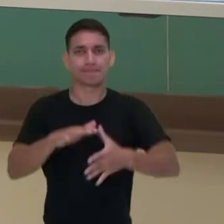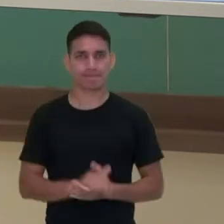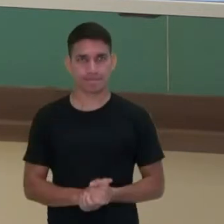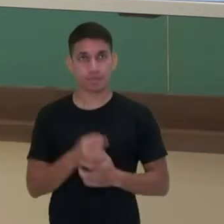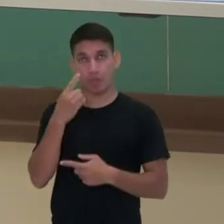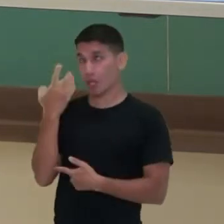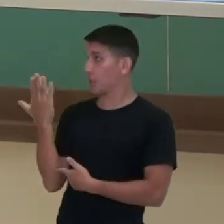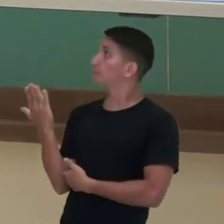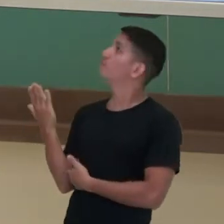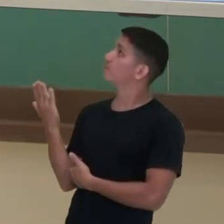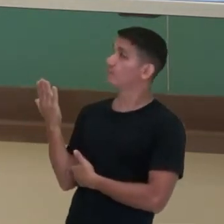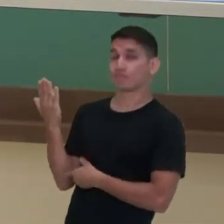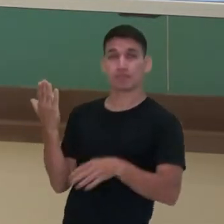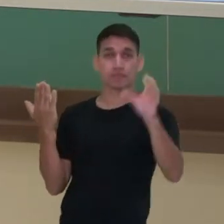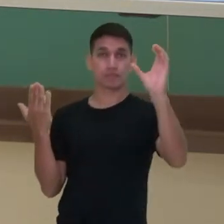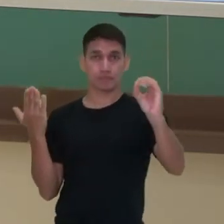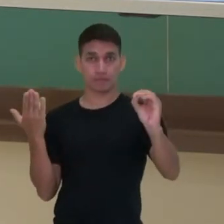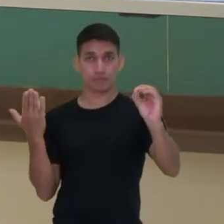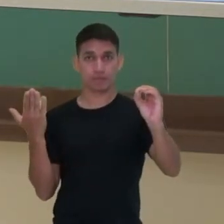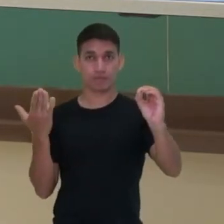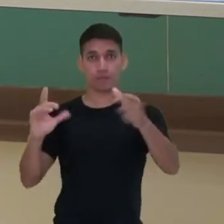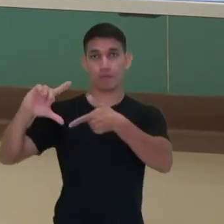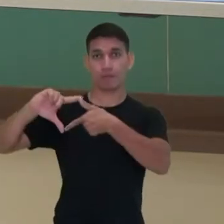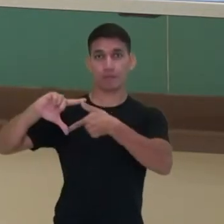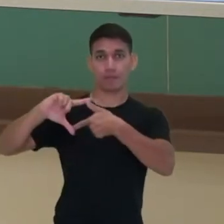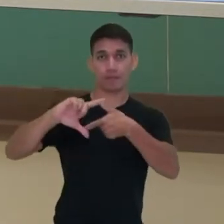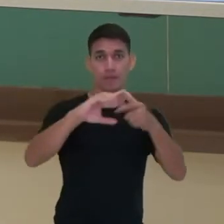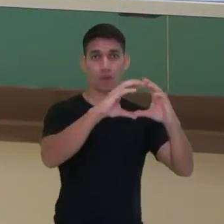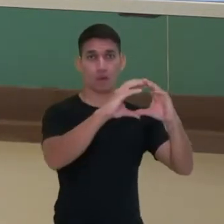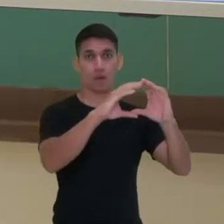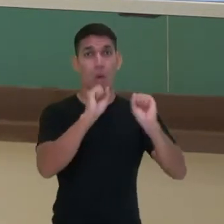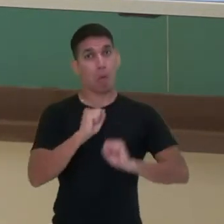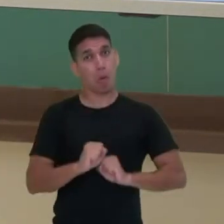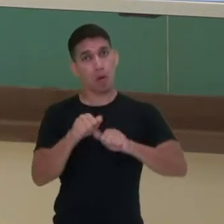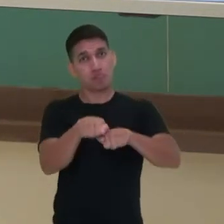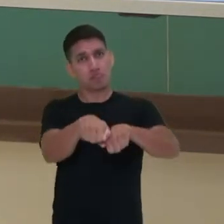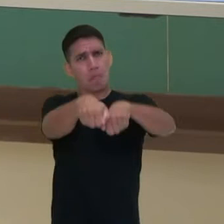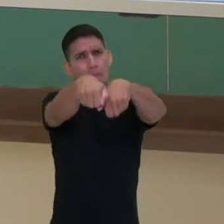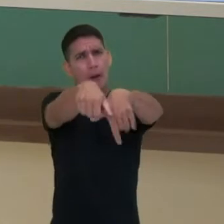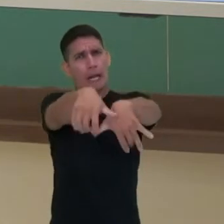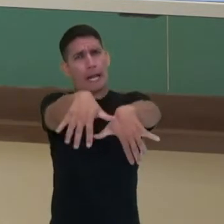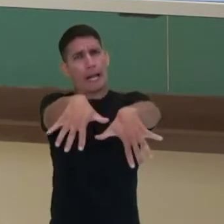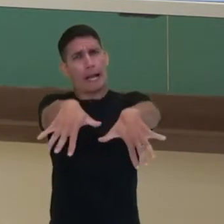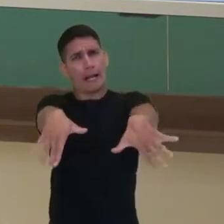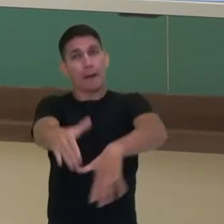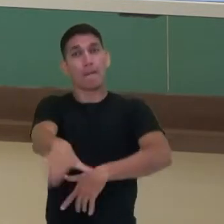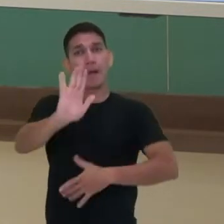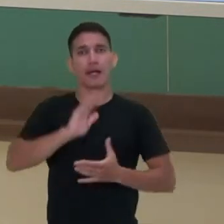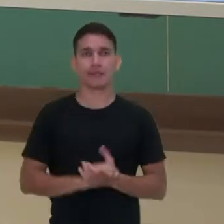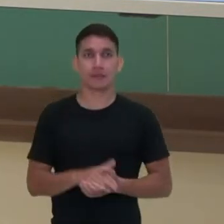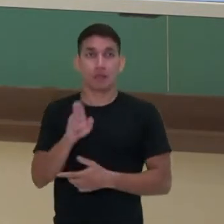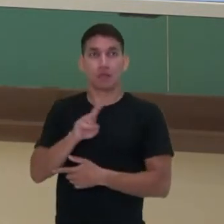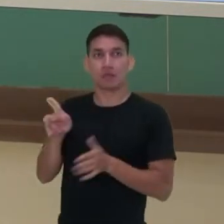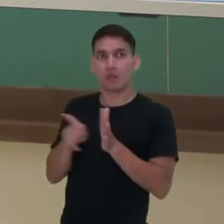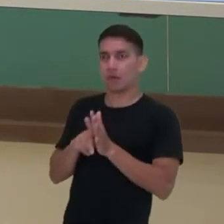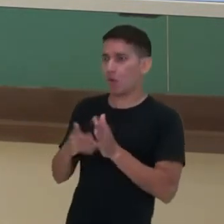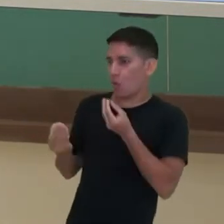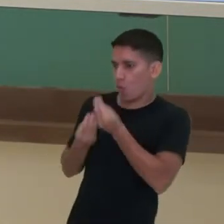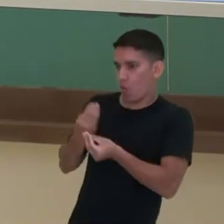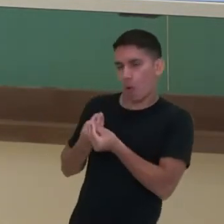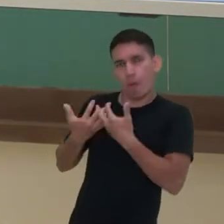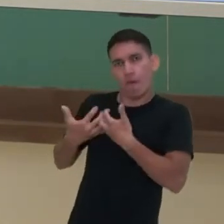aqui, ó, dessa forma, apenas um exemplo. Esses heredogramas podem ser bem maiores, tá? Eles estudam o comportamento de um gene na